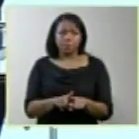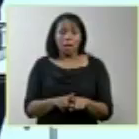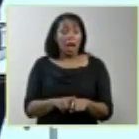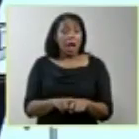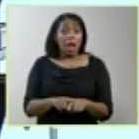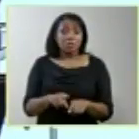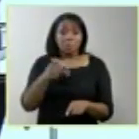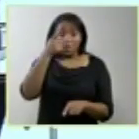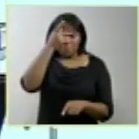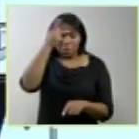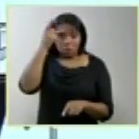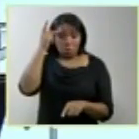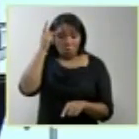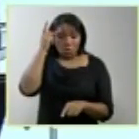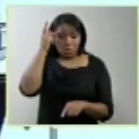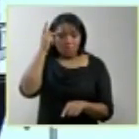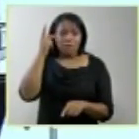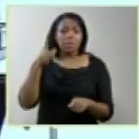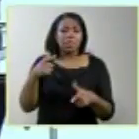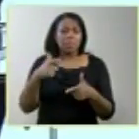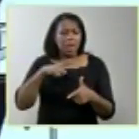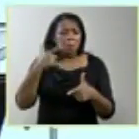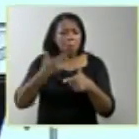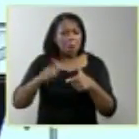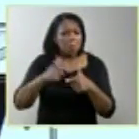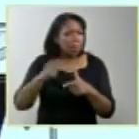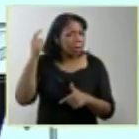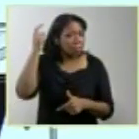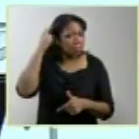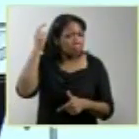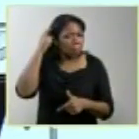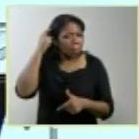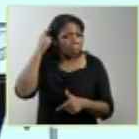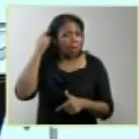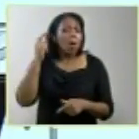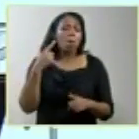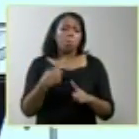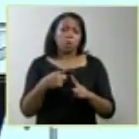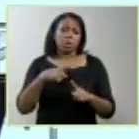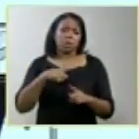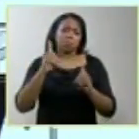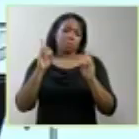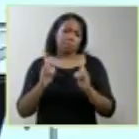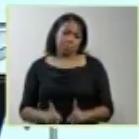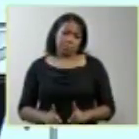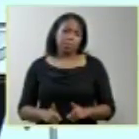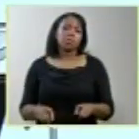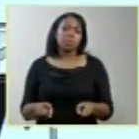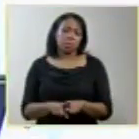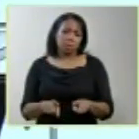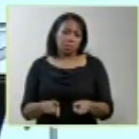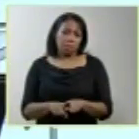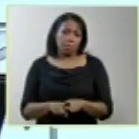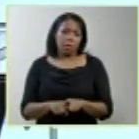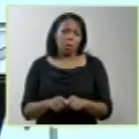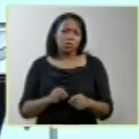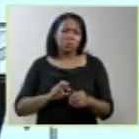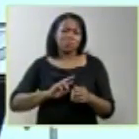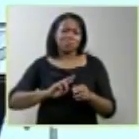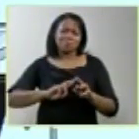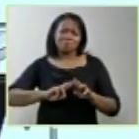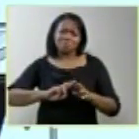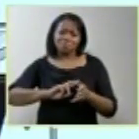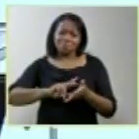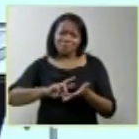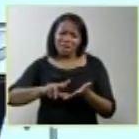doadores de órgãos, pelo que eu expus, porque eles são portadores, em grande parcela das vezes, de múltiplas